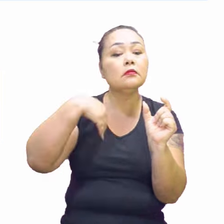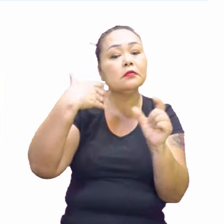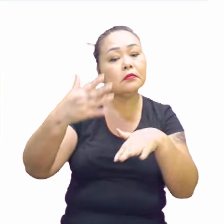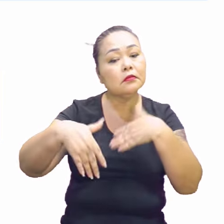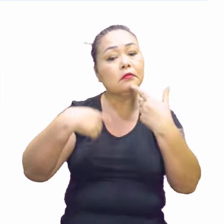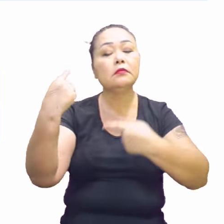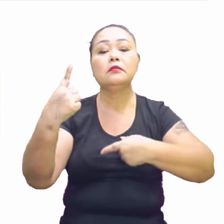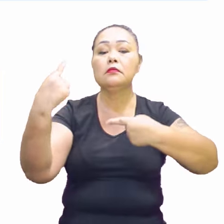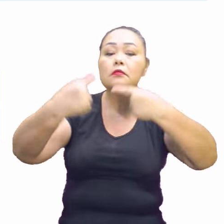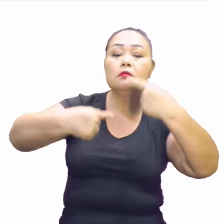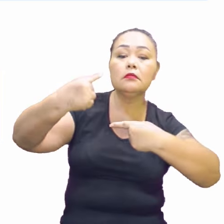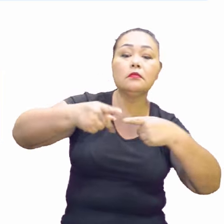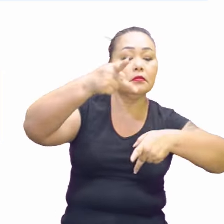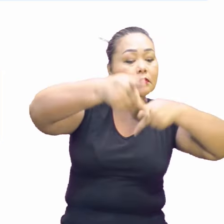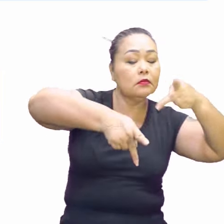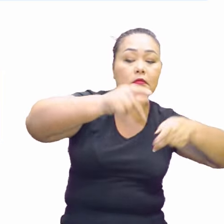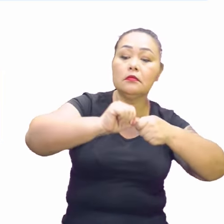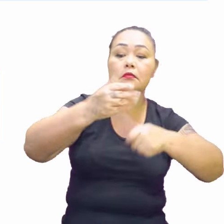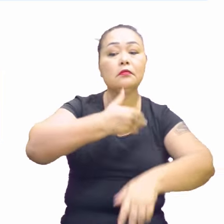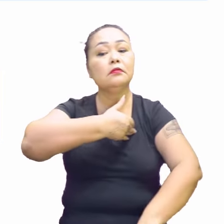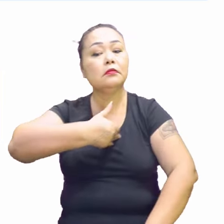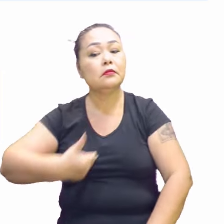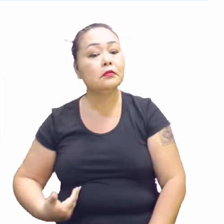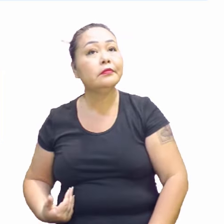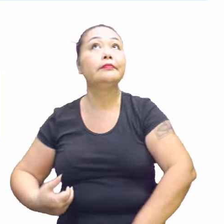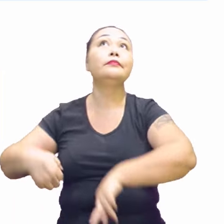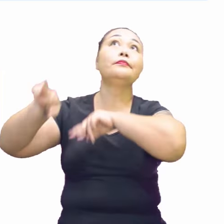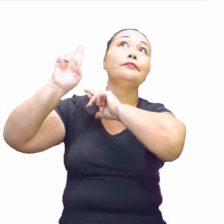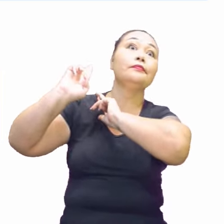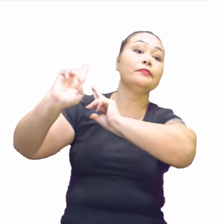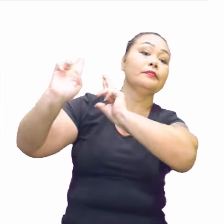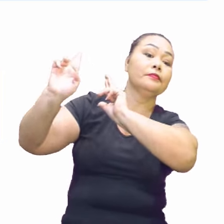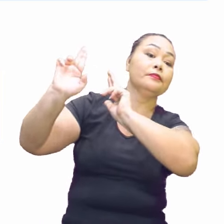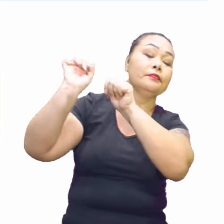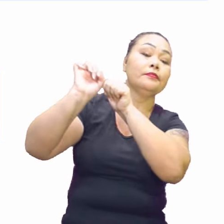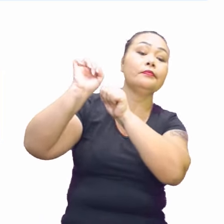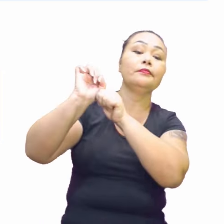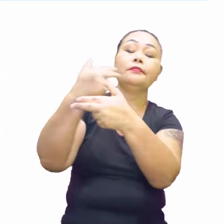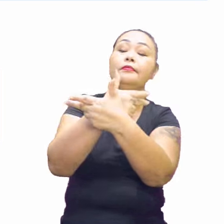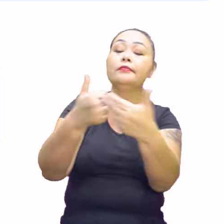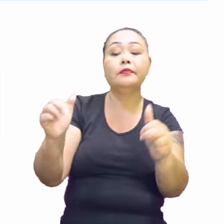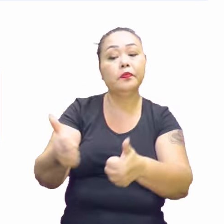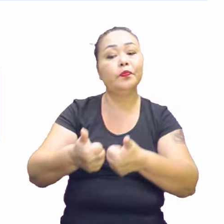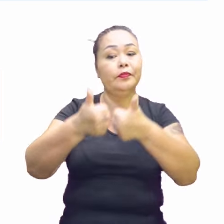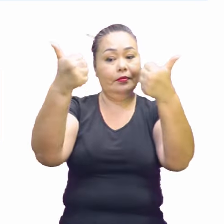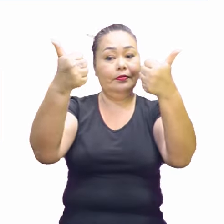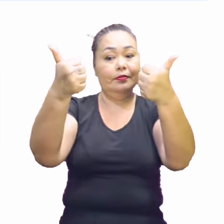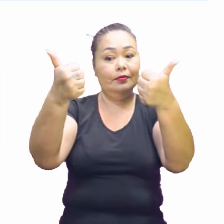longo debate entre o povo e o governo, esperança de que as coisas